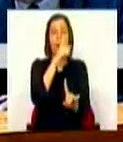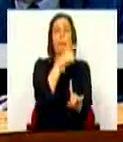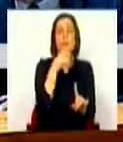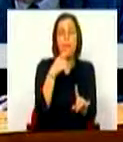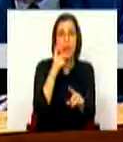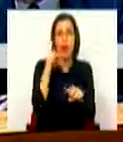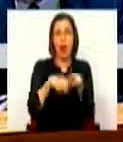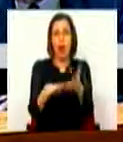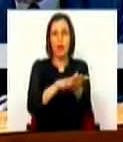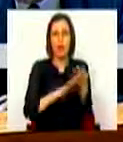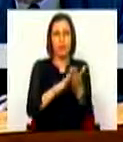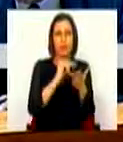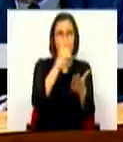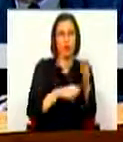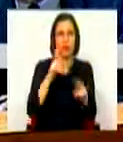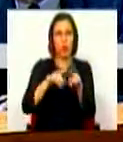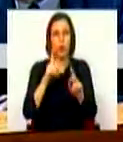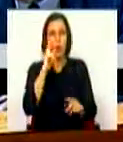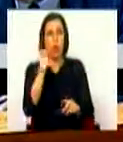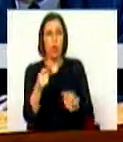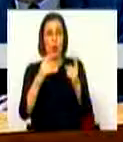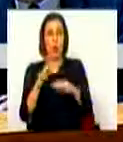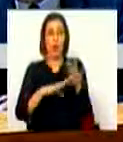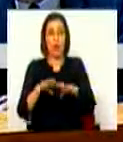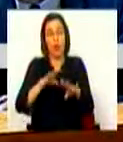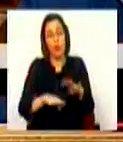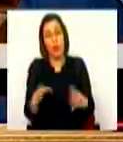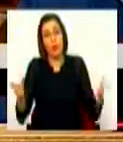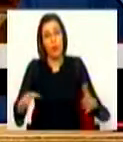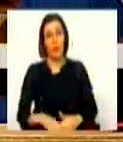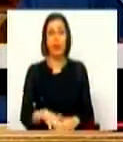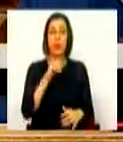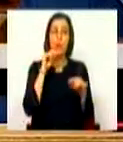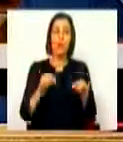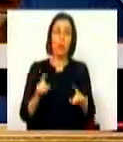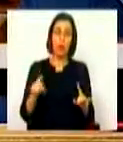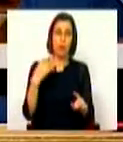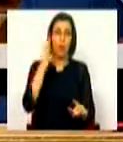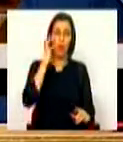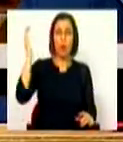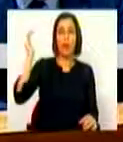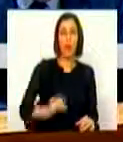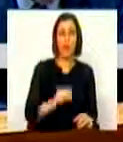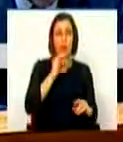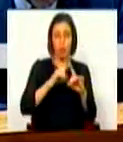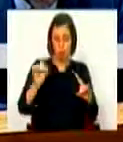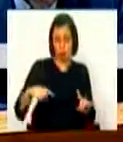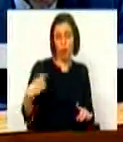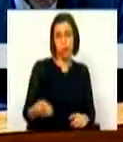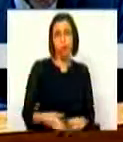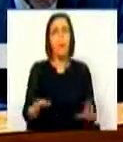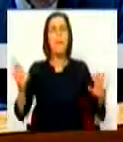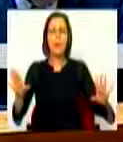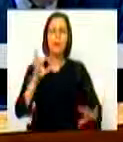não cortar impostos e não cortar pensões e fez o que fez. Poderíamos estar aqui a tarde inteira.